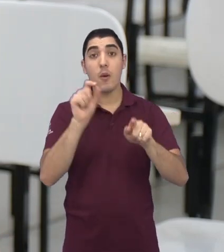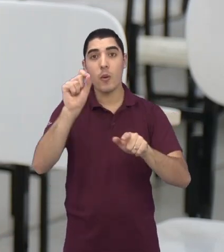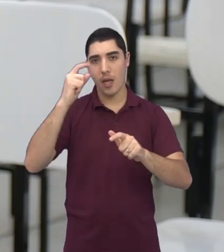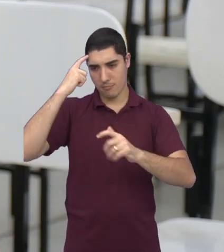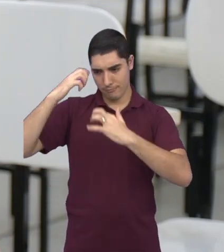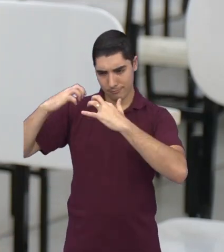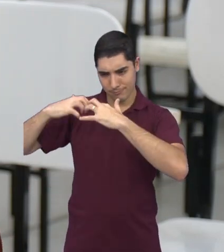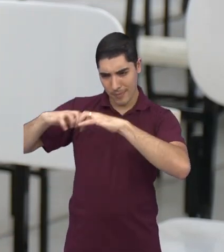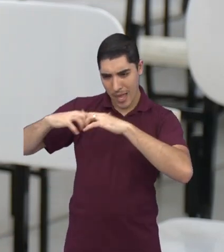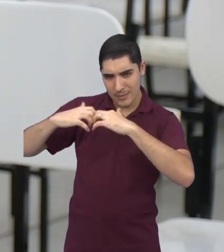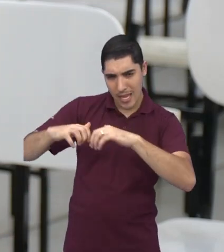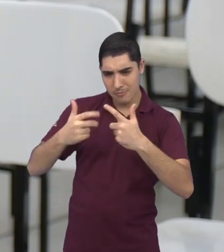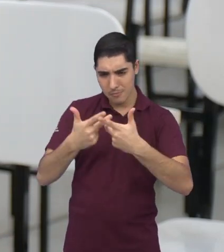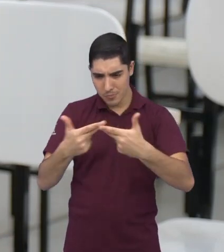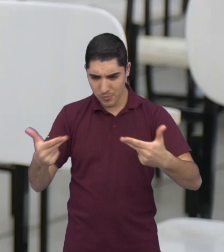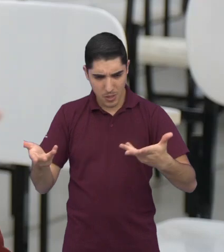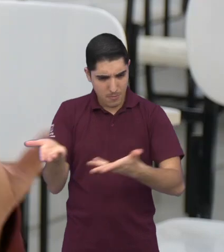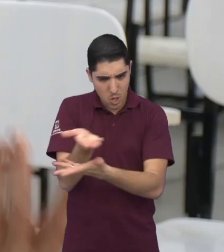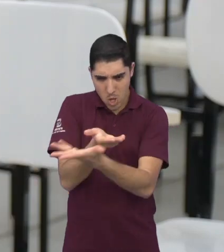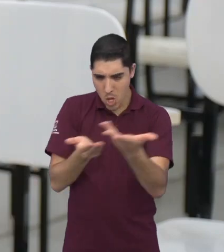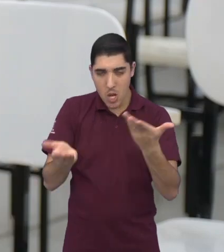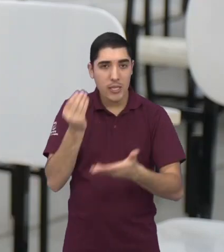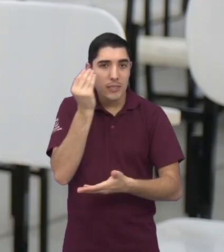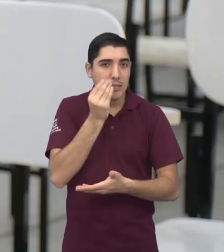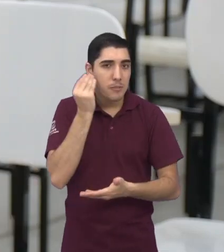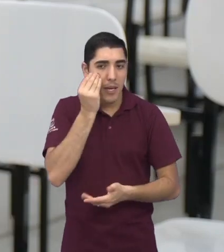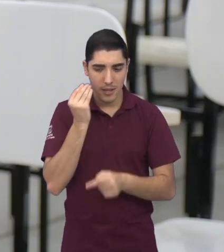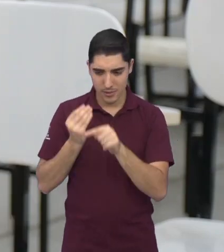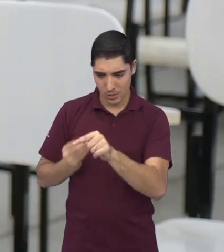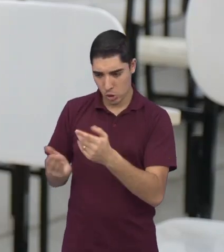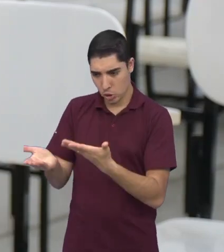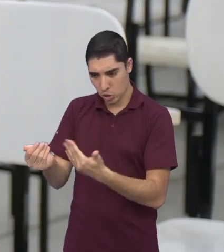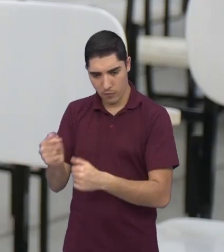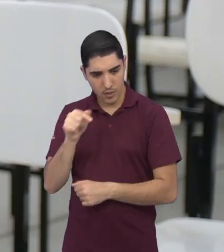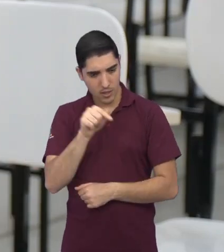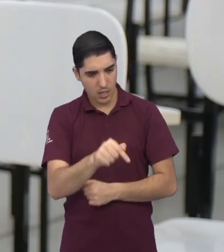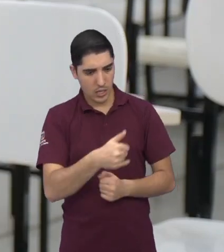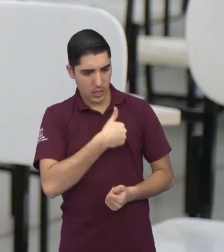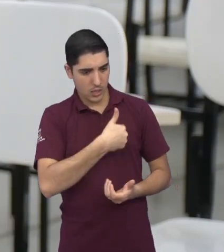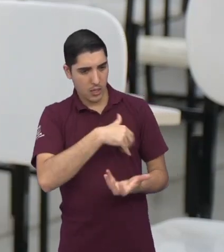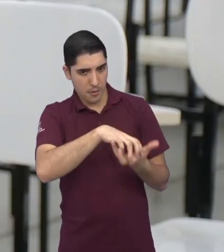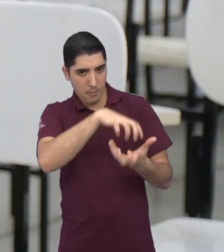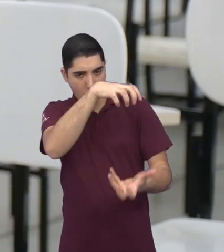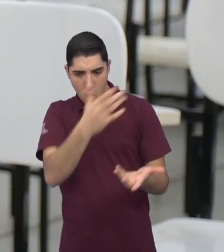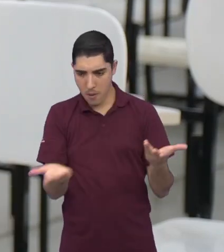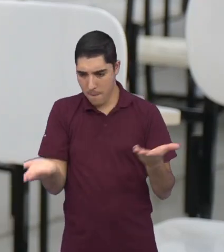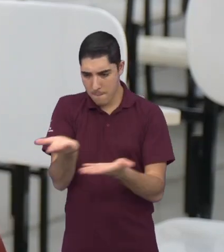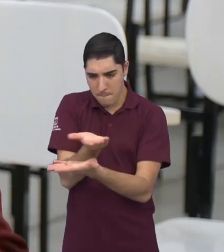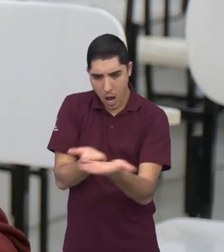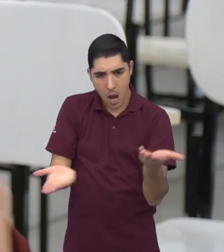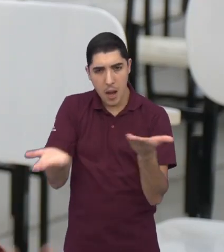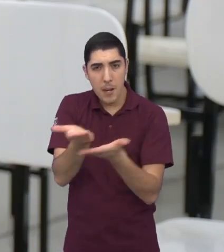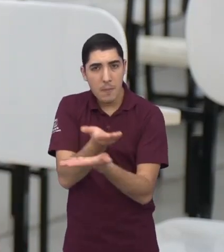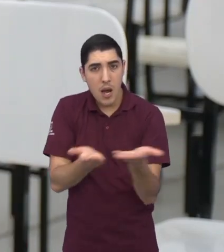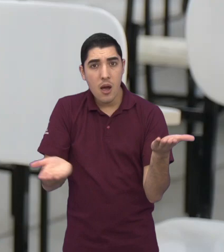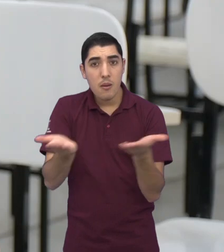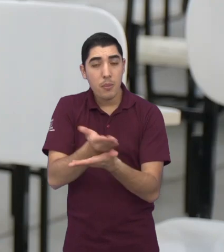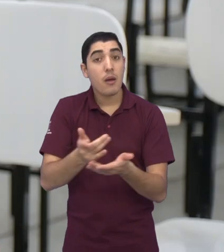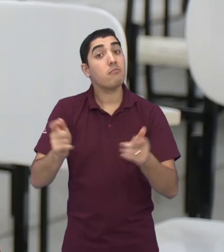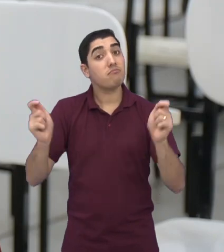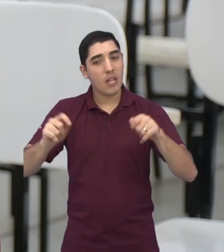experiências, unindo pessoas mais jovens e pessoas mais idosas,